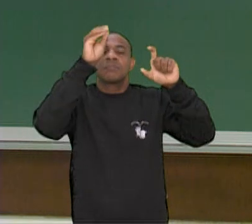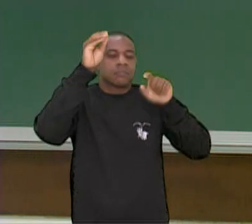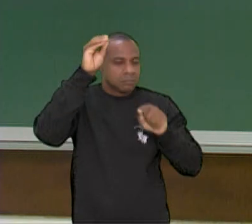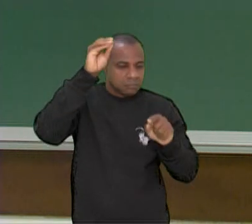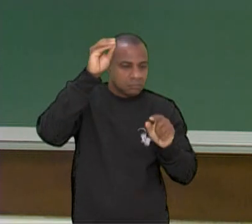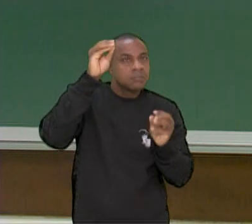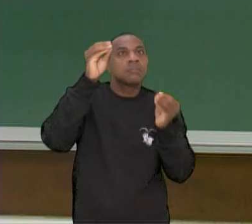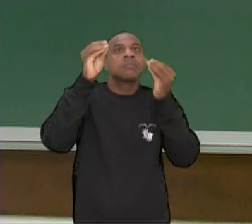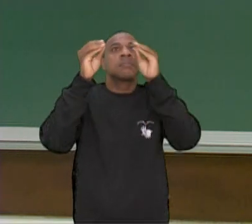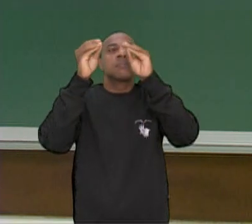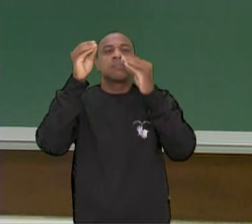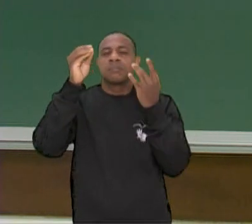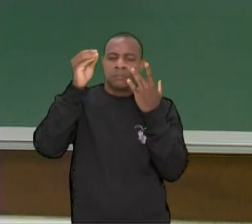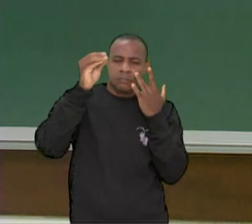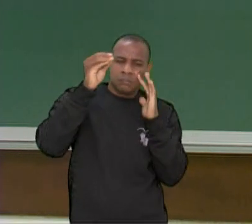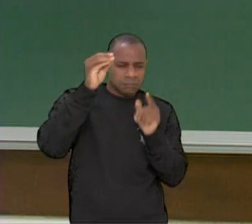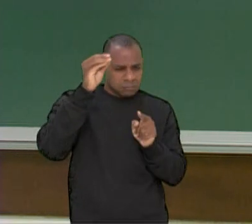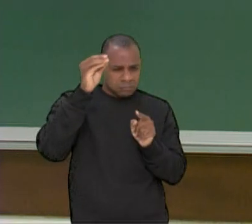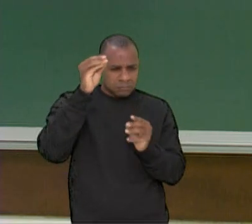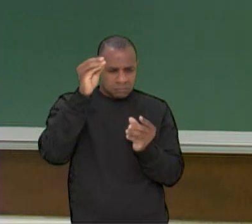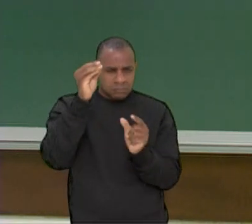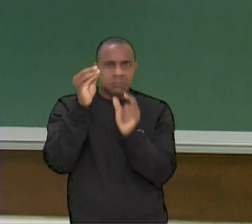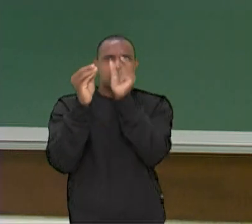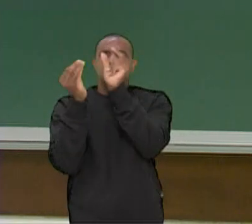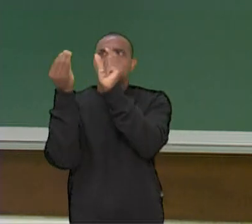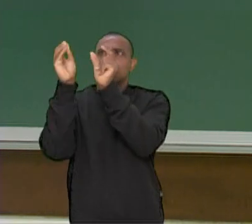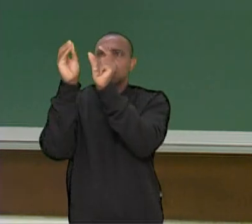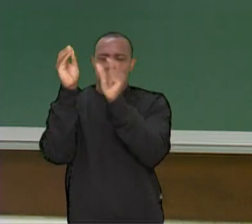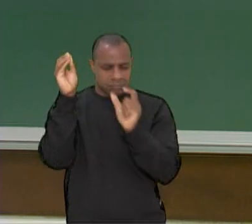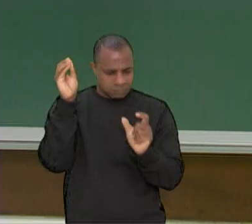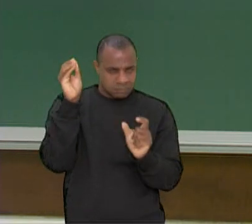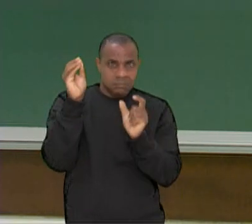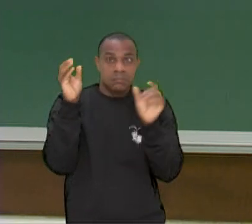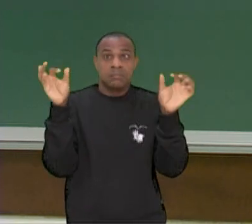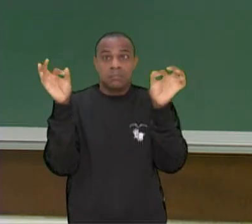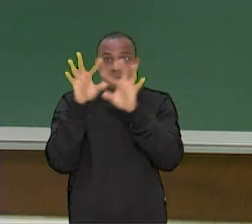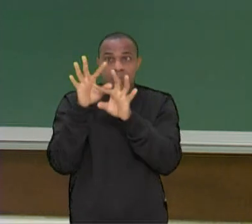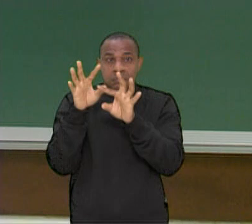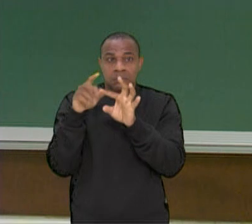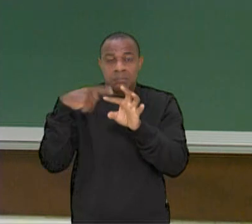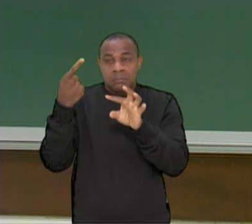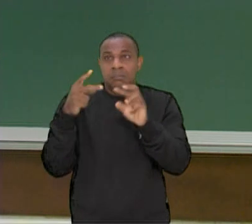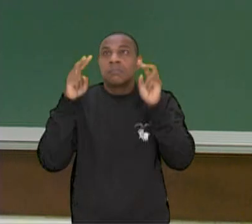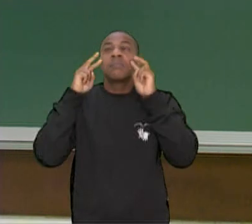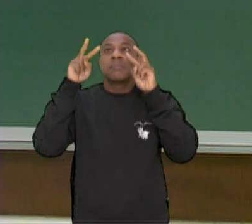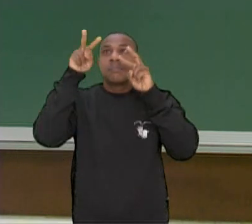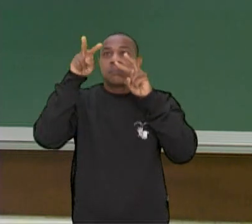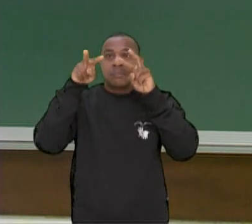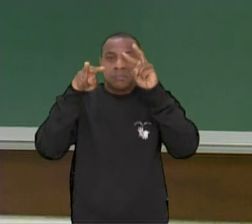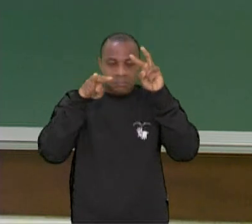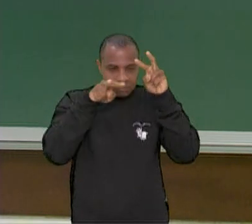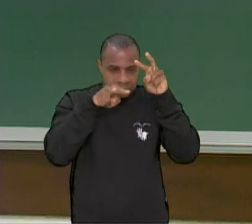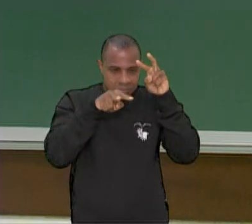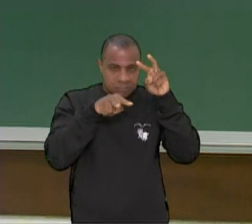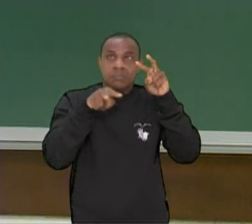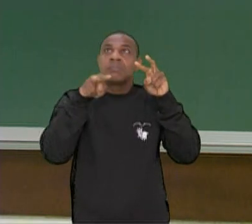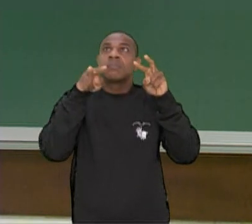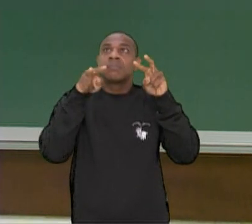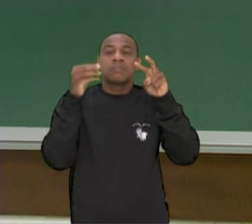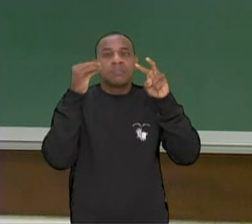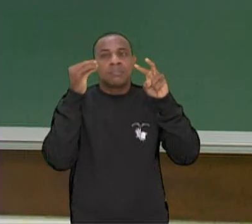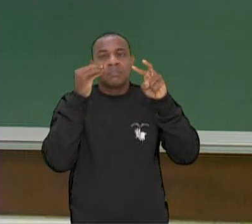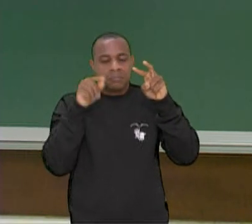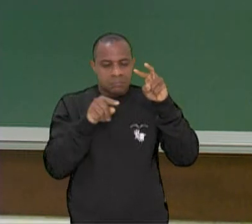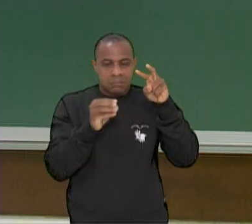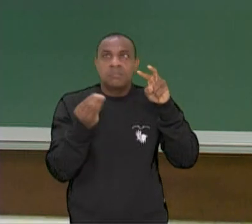já acha mais ou menos que é a resposta certa. E depois de preenchido, você vai para as opções e vai fazendo uma